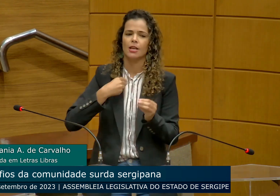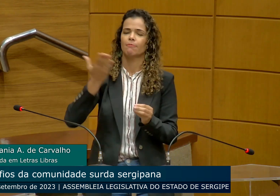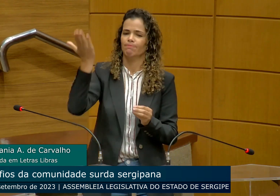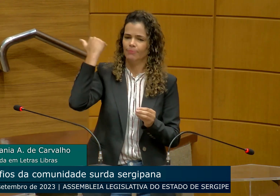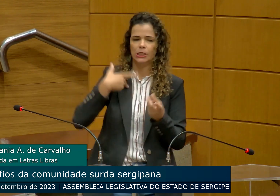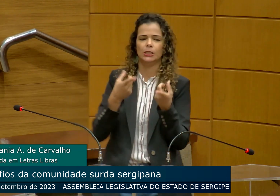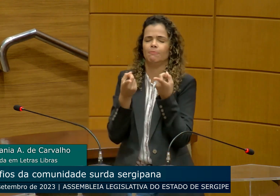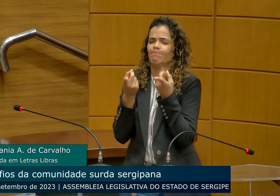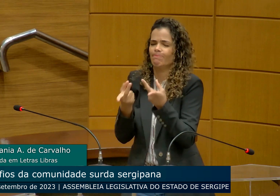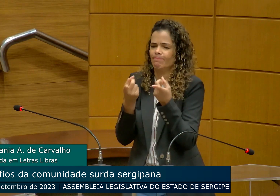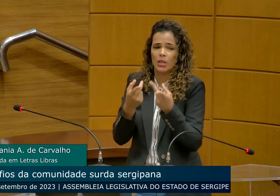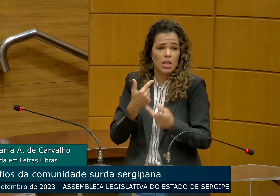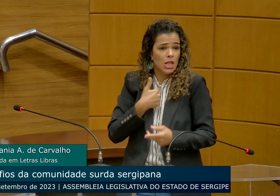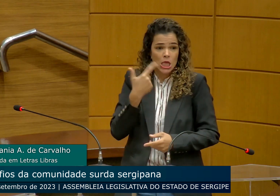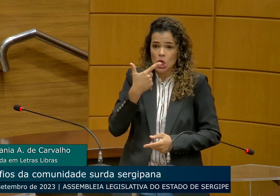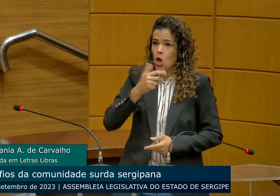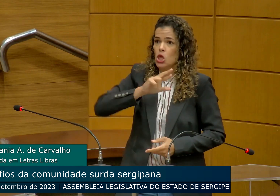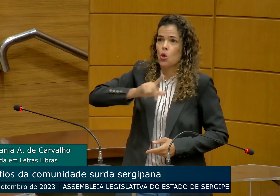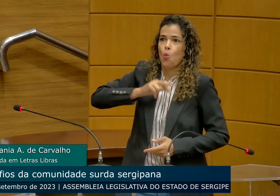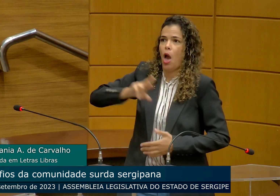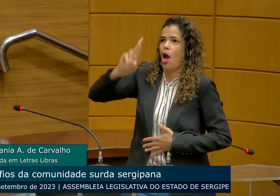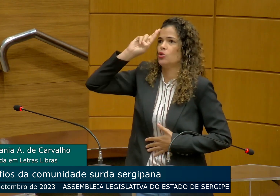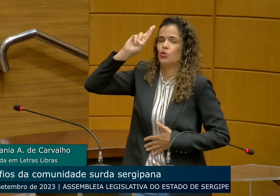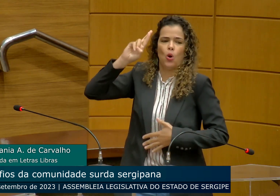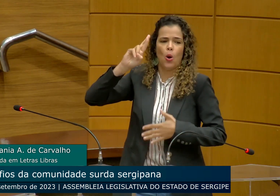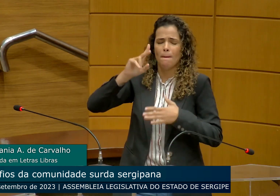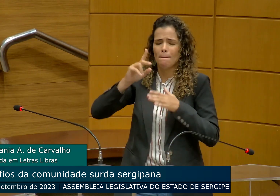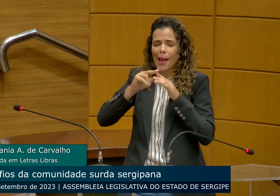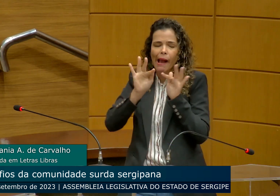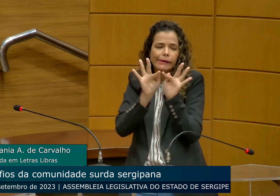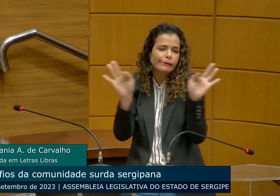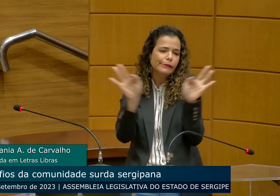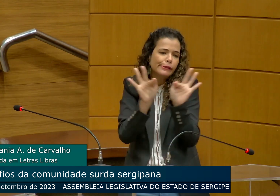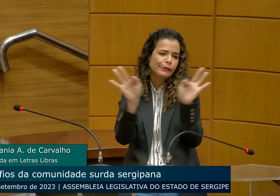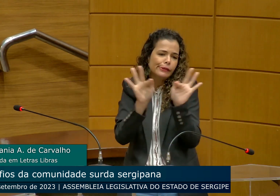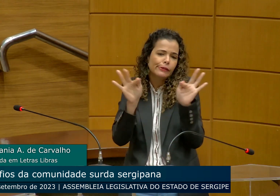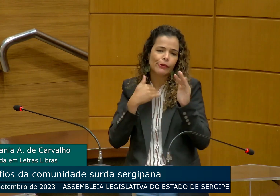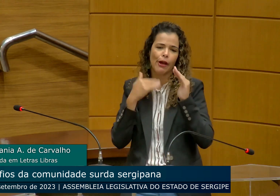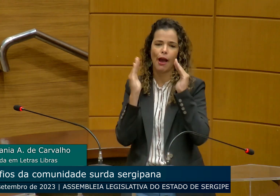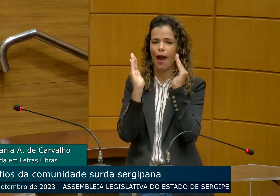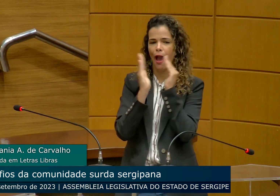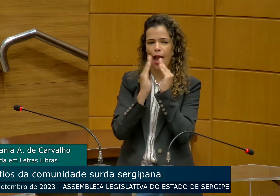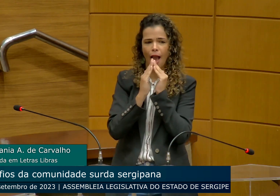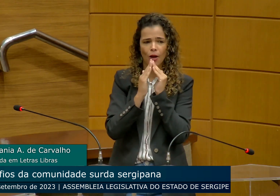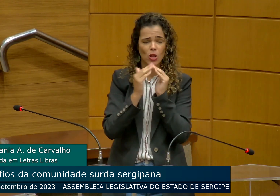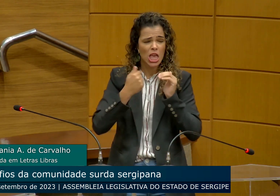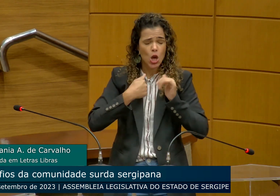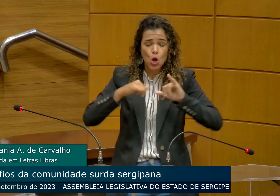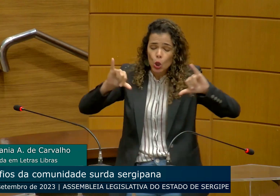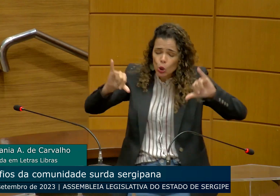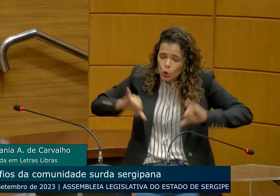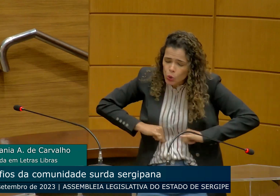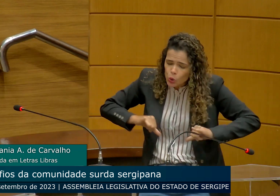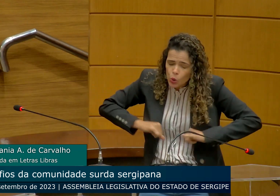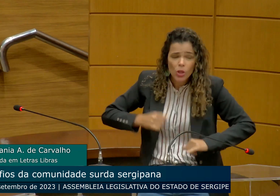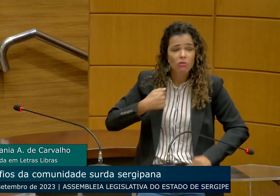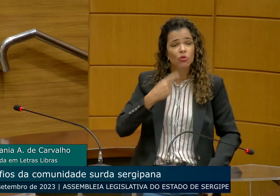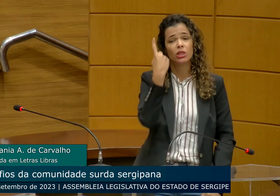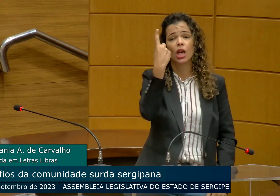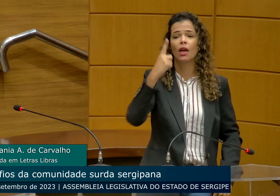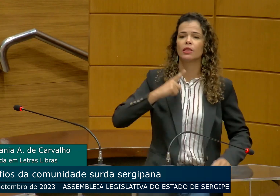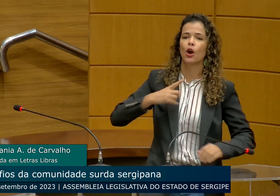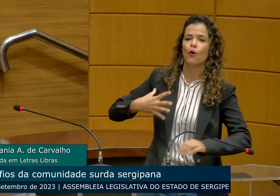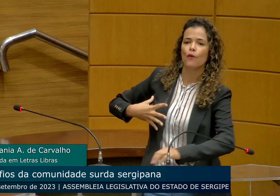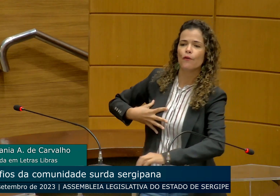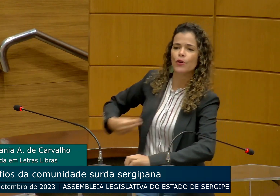Biscuits. E fui vendendo. Ah, não tem aquela questão de ah, ganhar muito. Não, era simples. Comecei